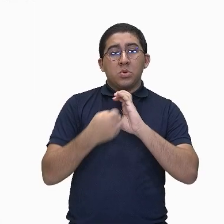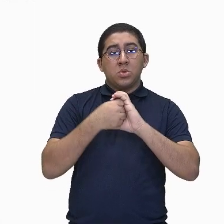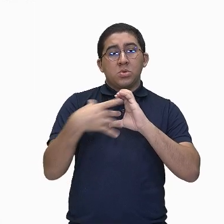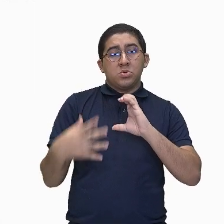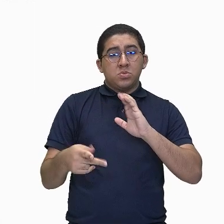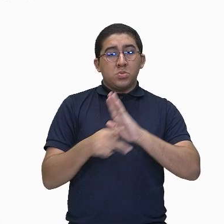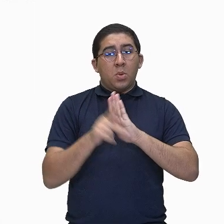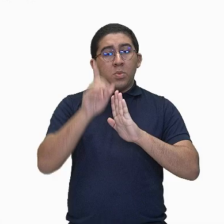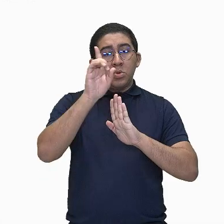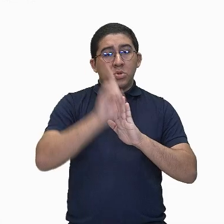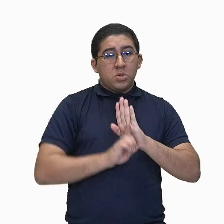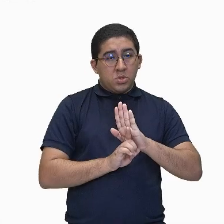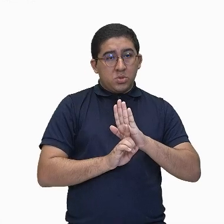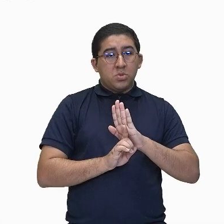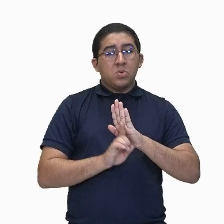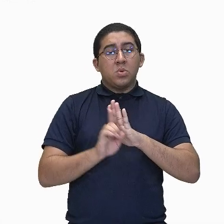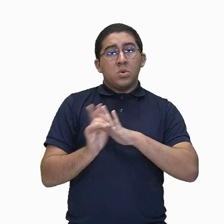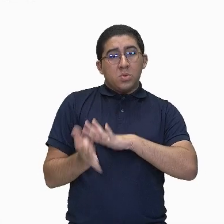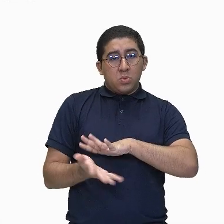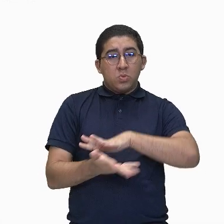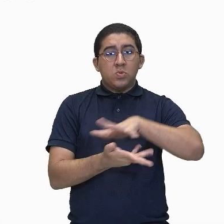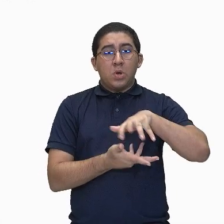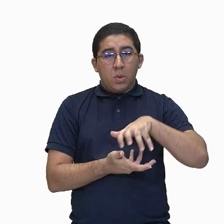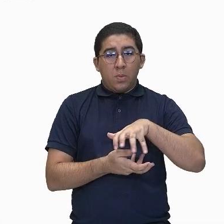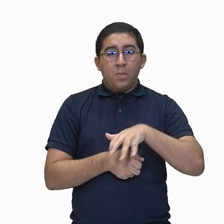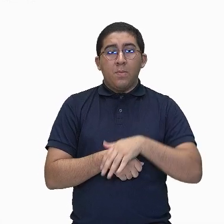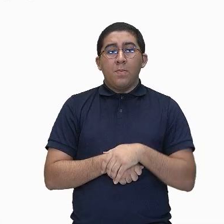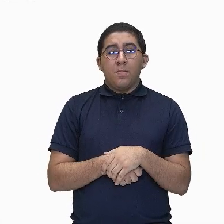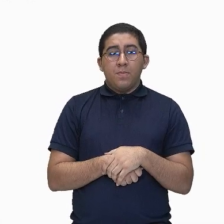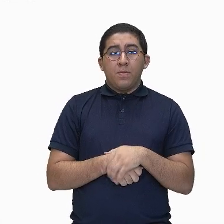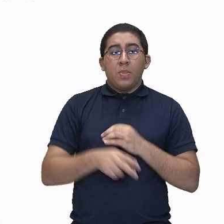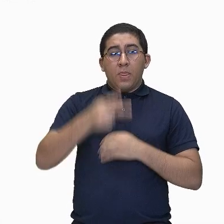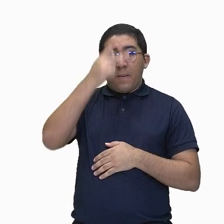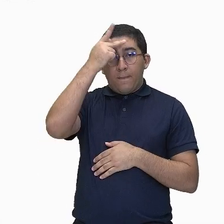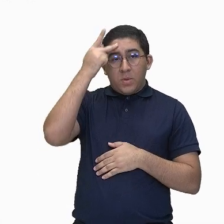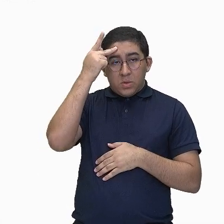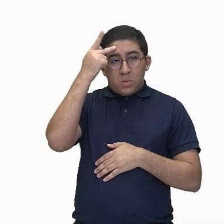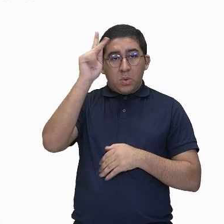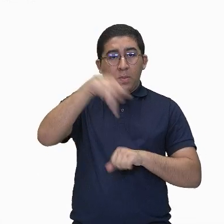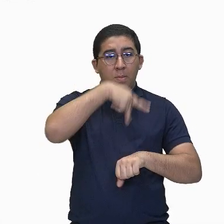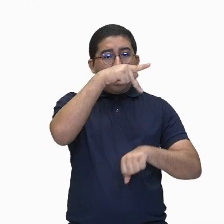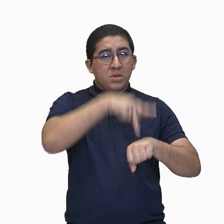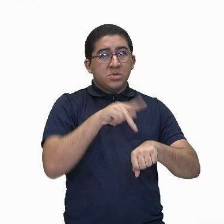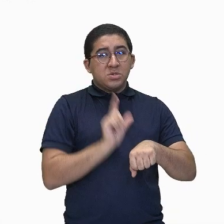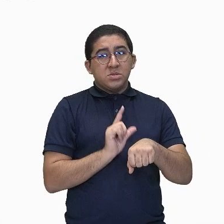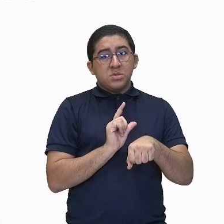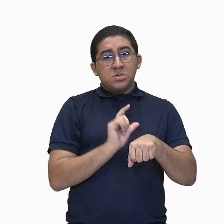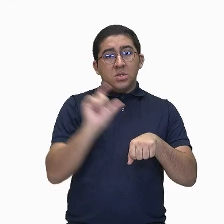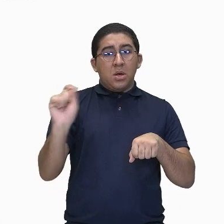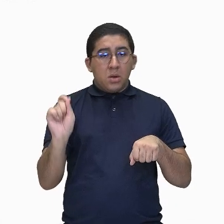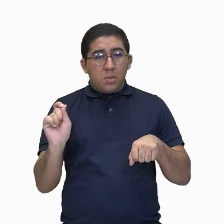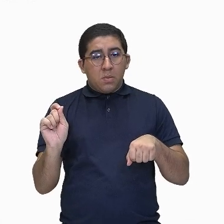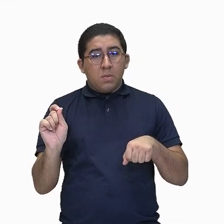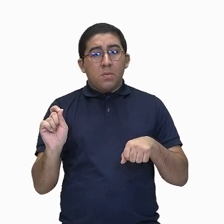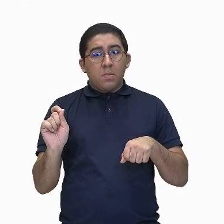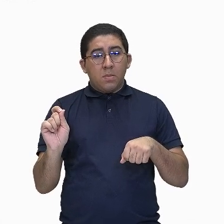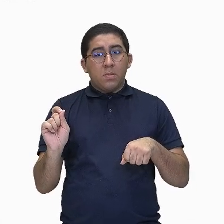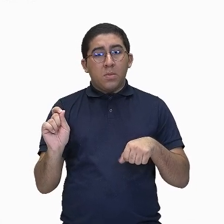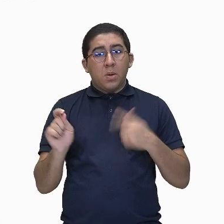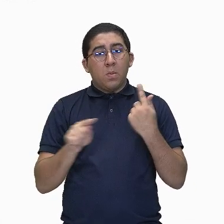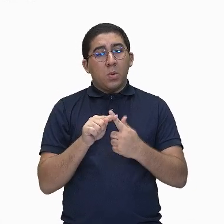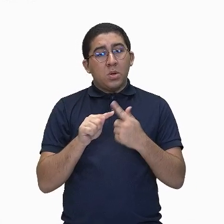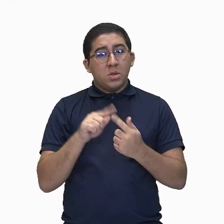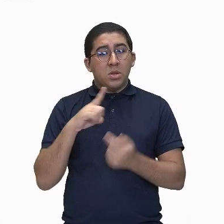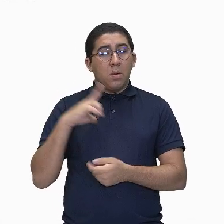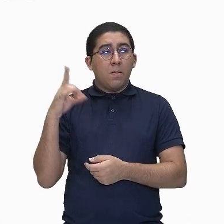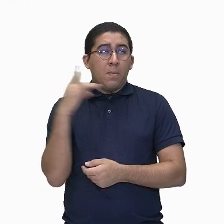definição específica no direito internacional. São pessoas que saíram de seus países de origem por evidente